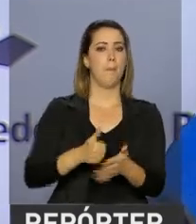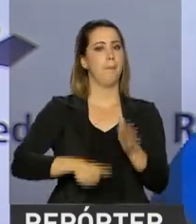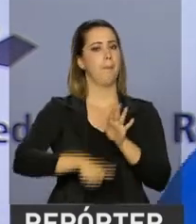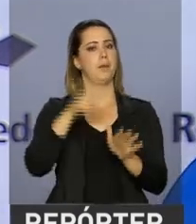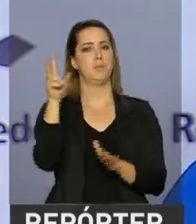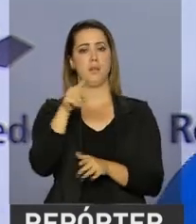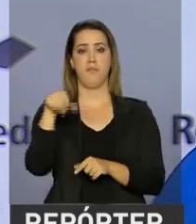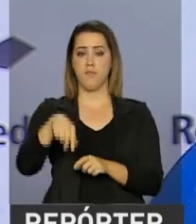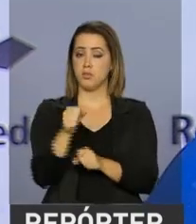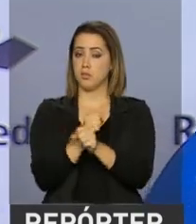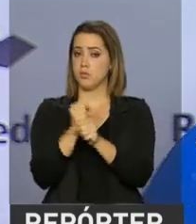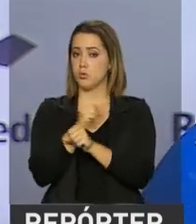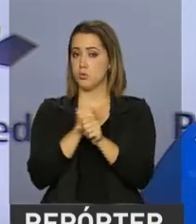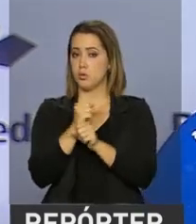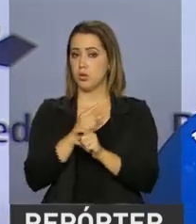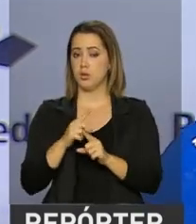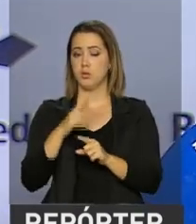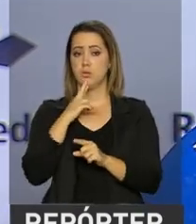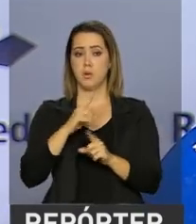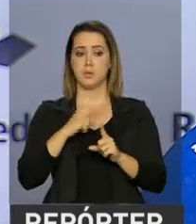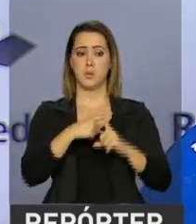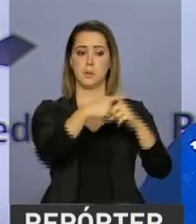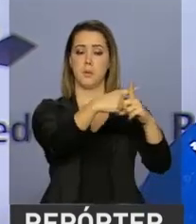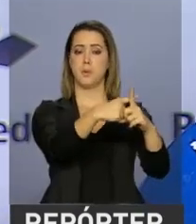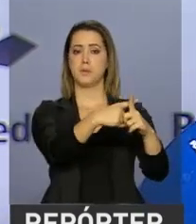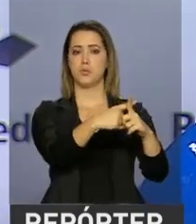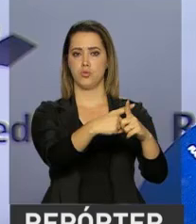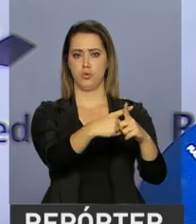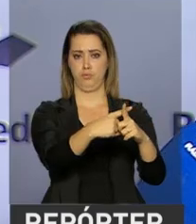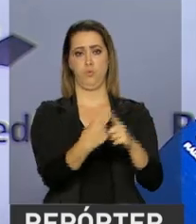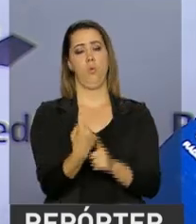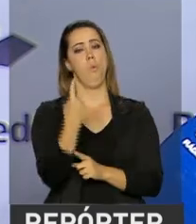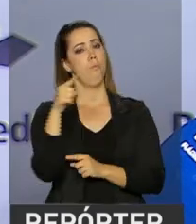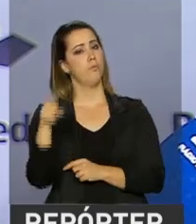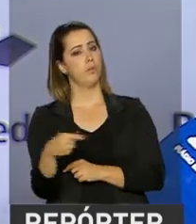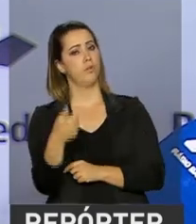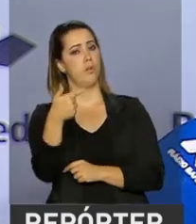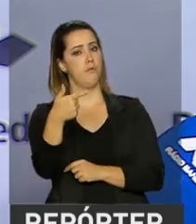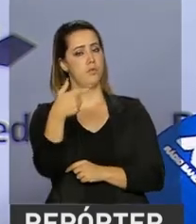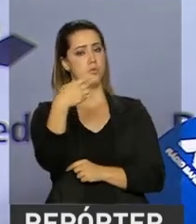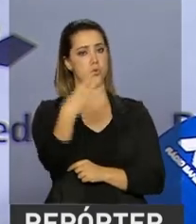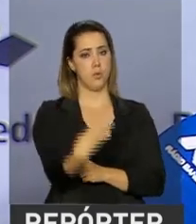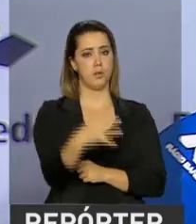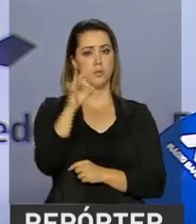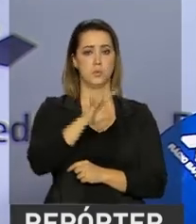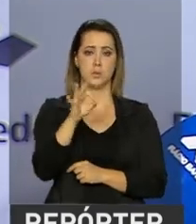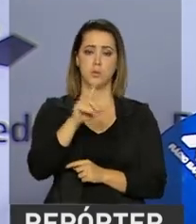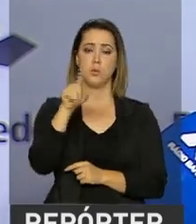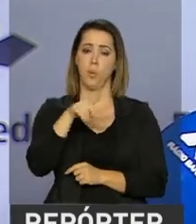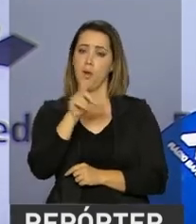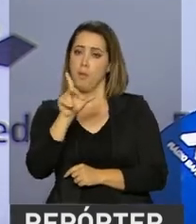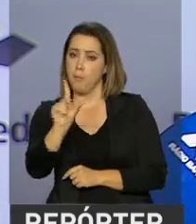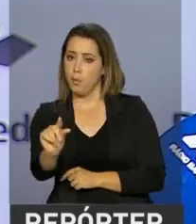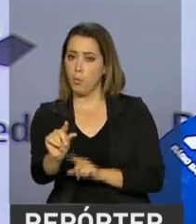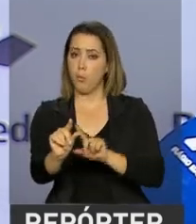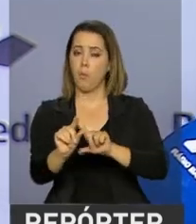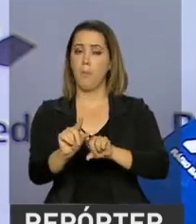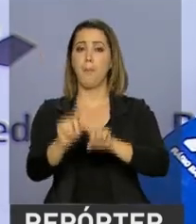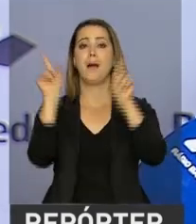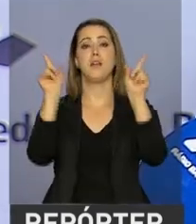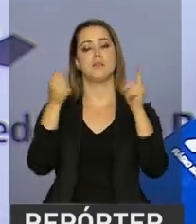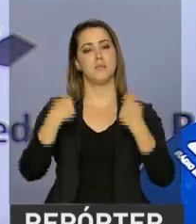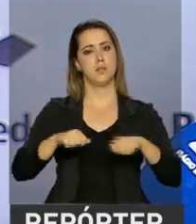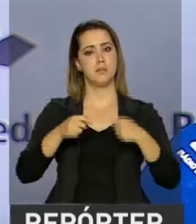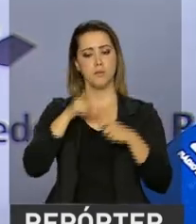positivo de 1 24% apesar do resultado é um percentual baixo é o resultado que deve ser comemorado